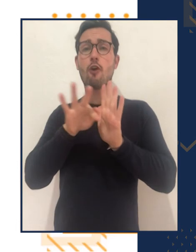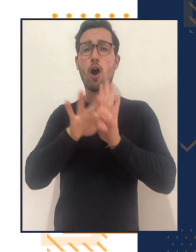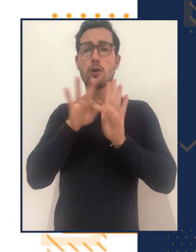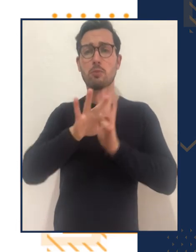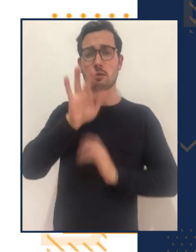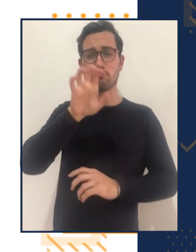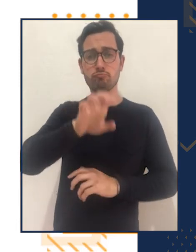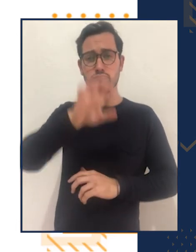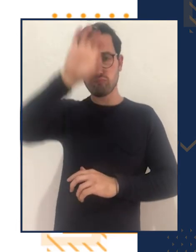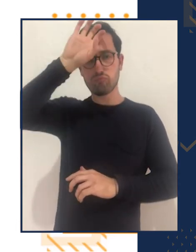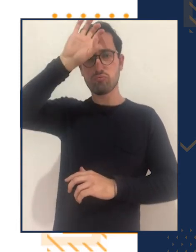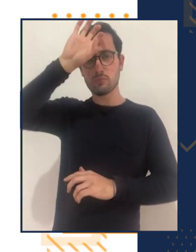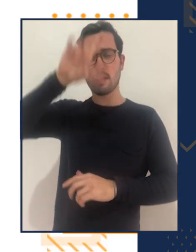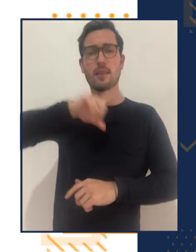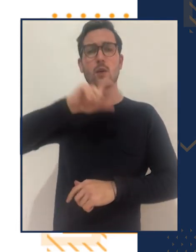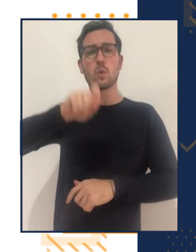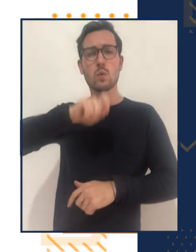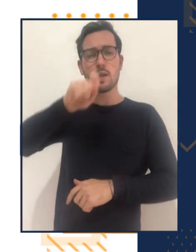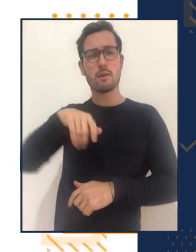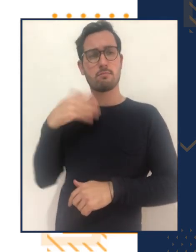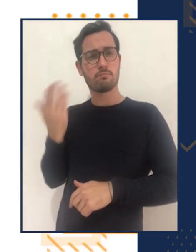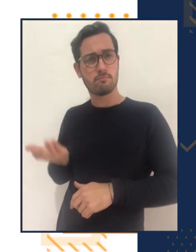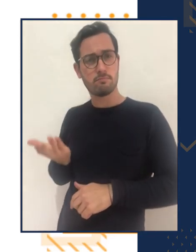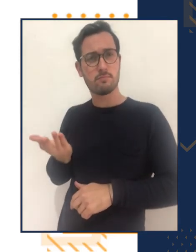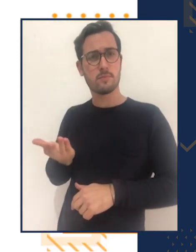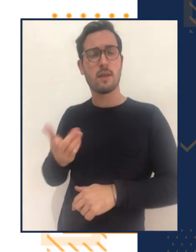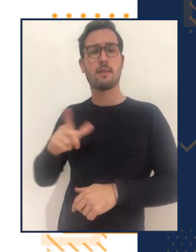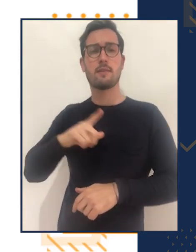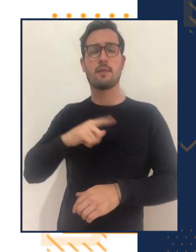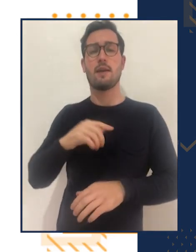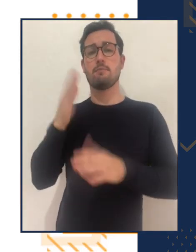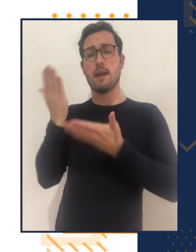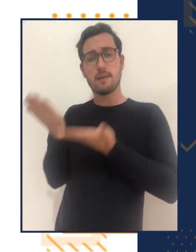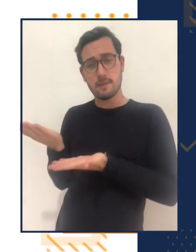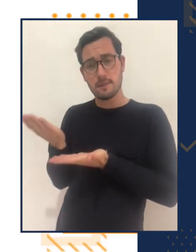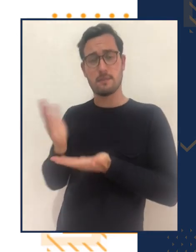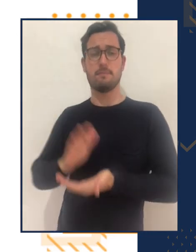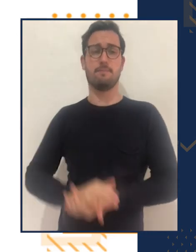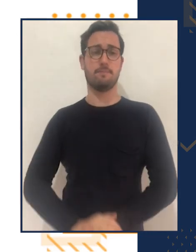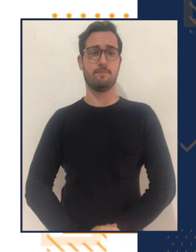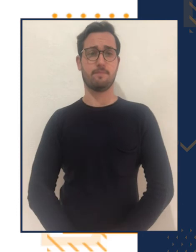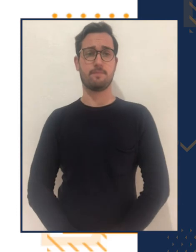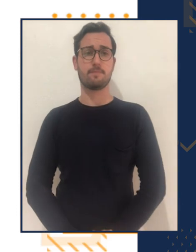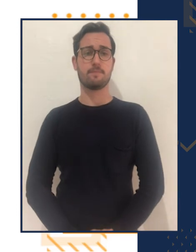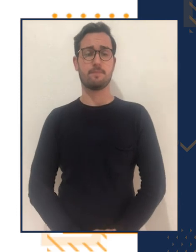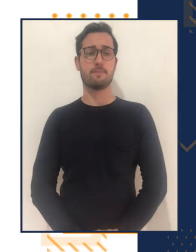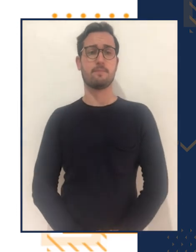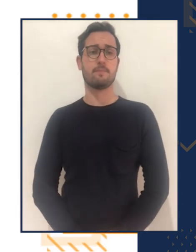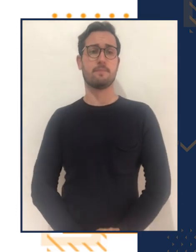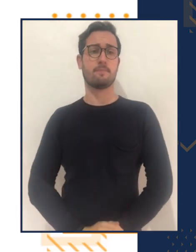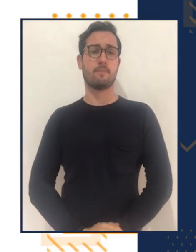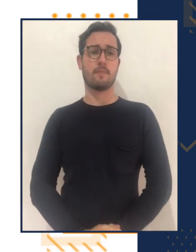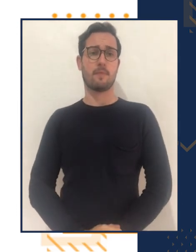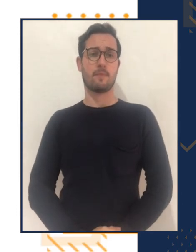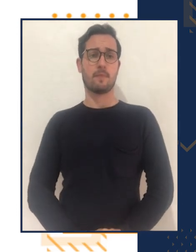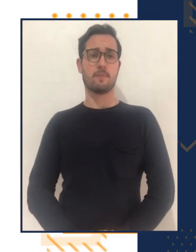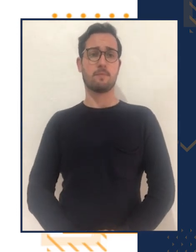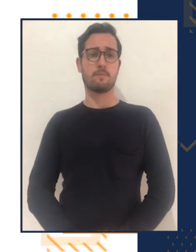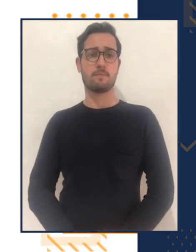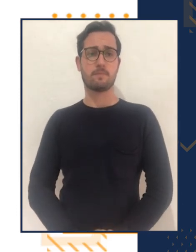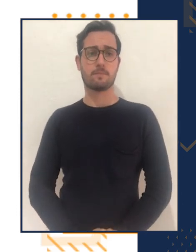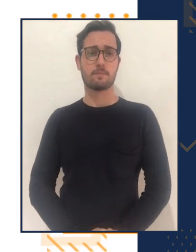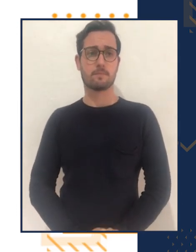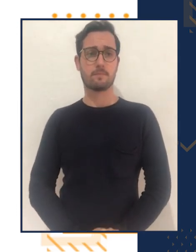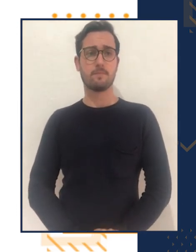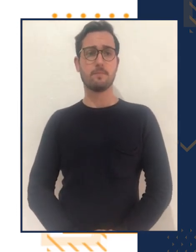fórmula da potência e ver que existem duas formas de calcular a potência num determinado, como num resistor, por exemplo. Então é R vezes I